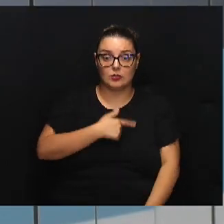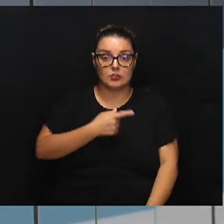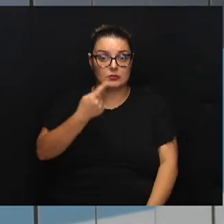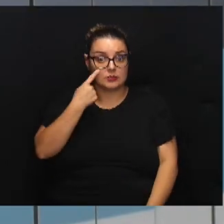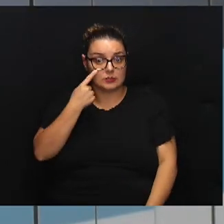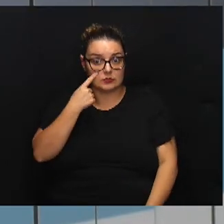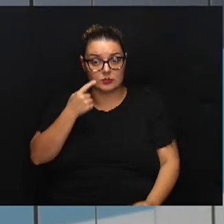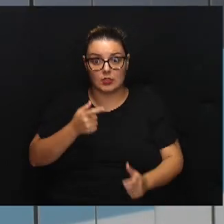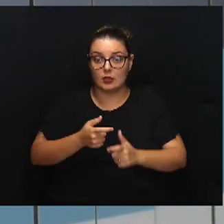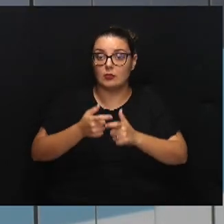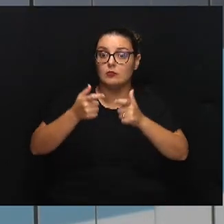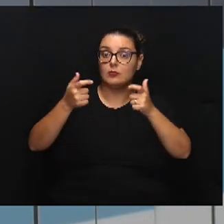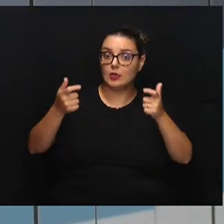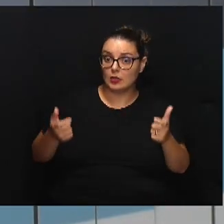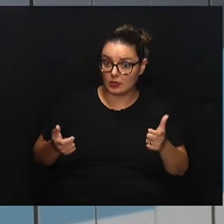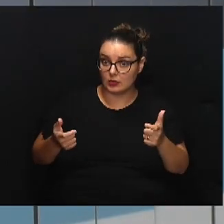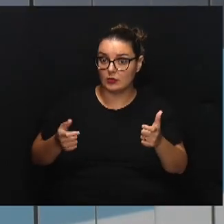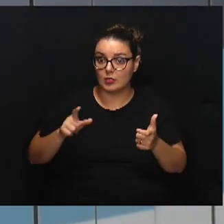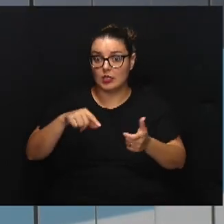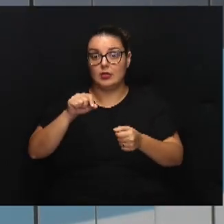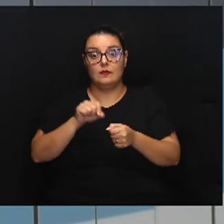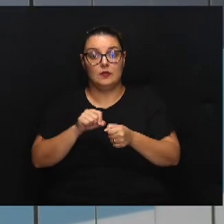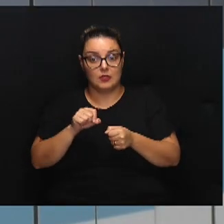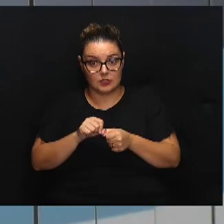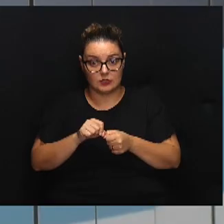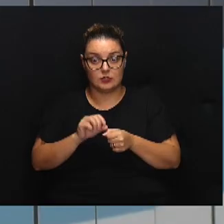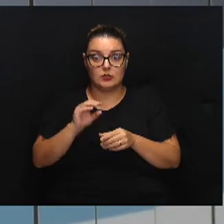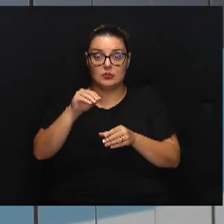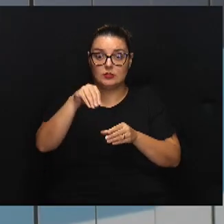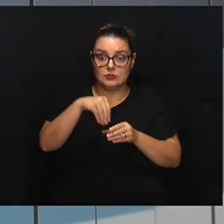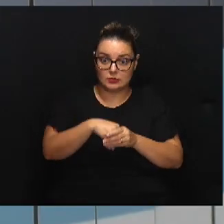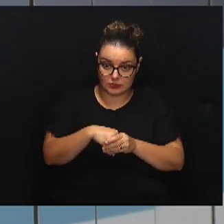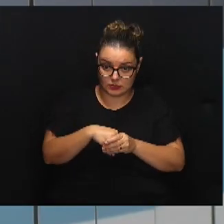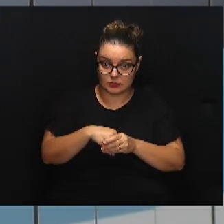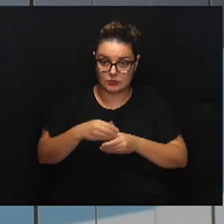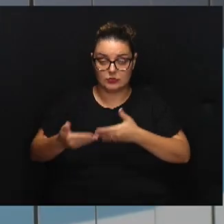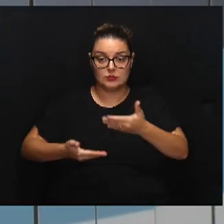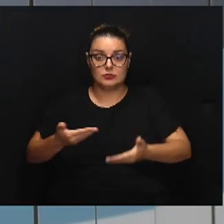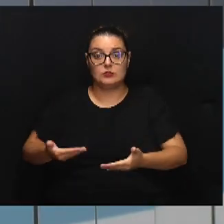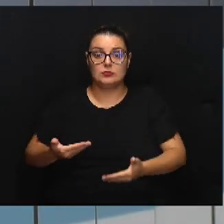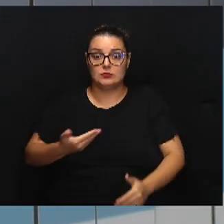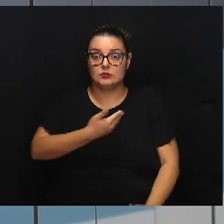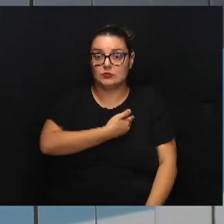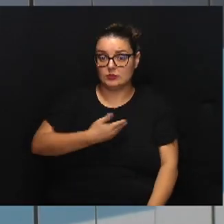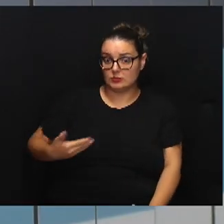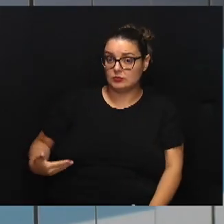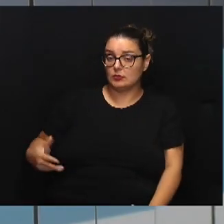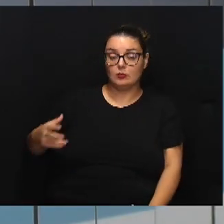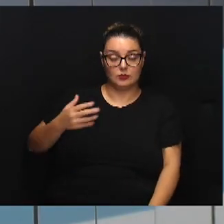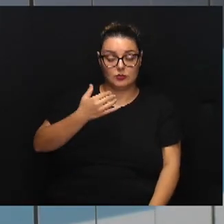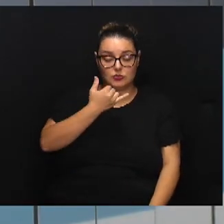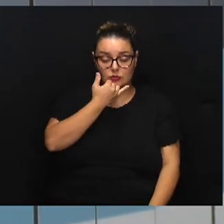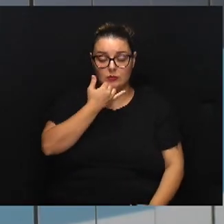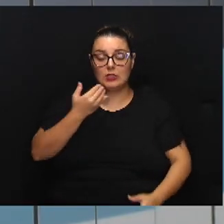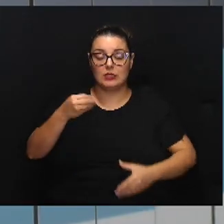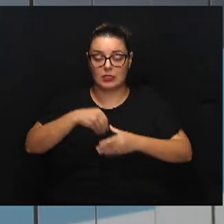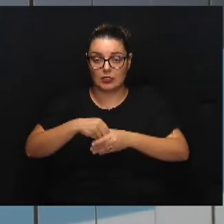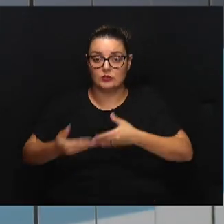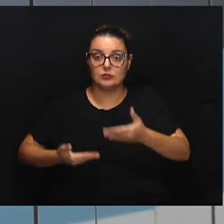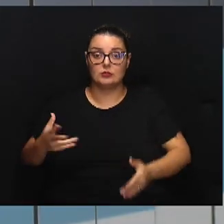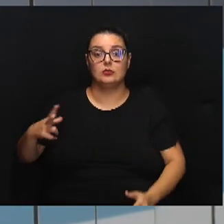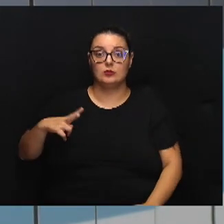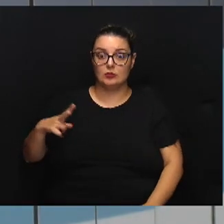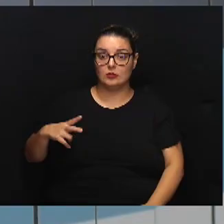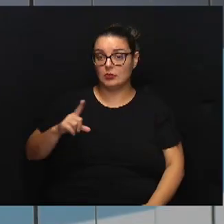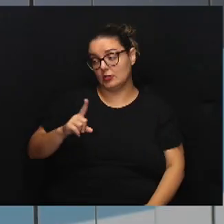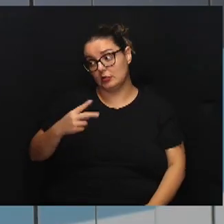grande parte é realizada dentro dos serviços privados. Então, esse é um dado que nós não podemos ignorar. A maior